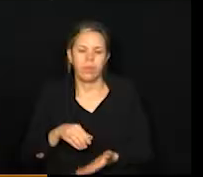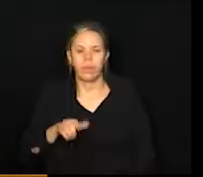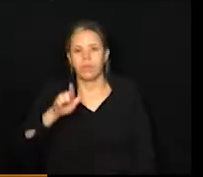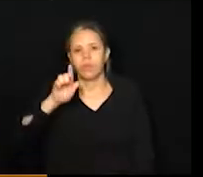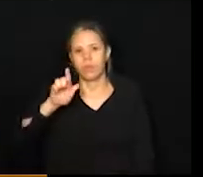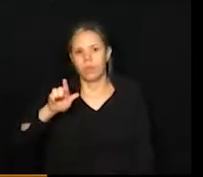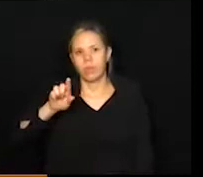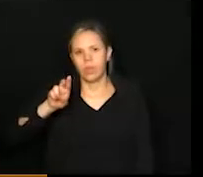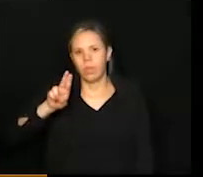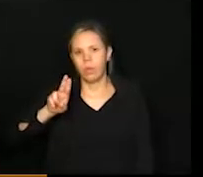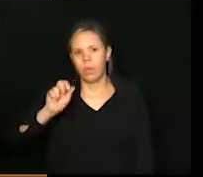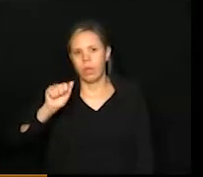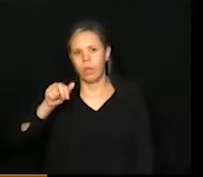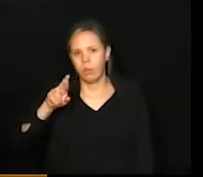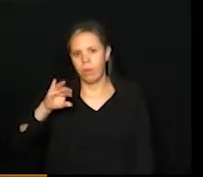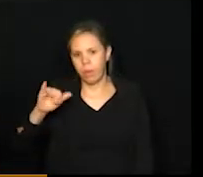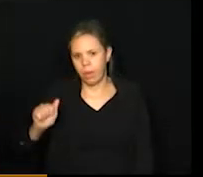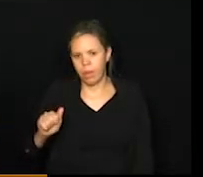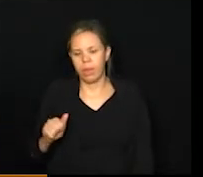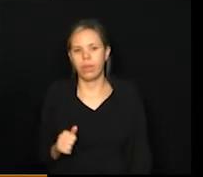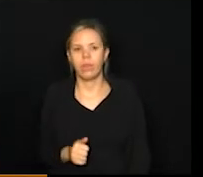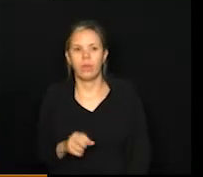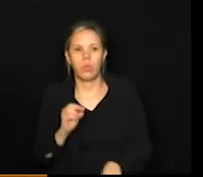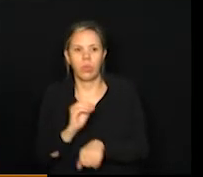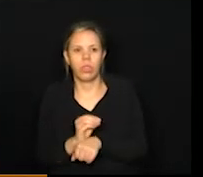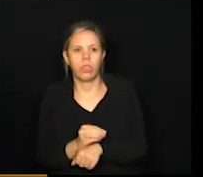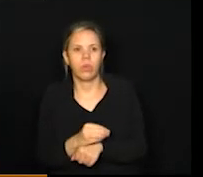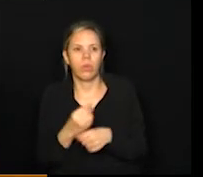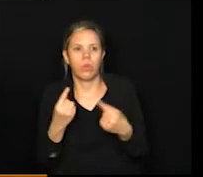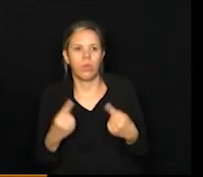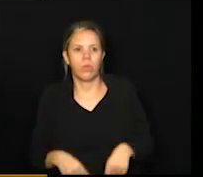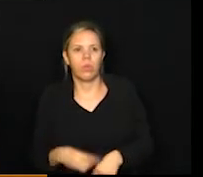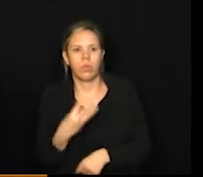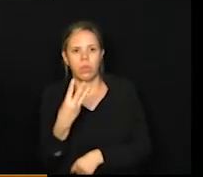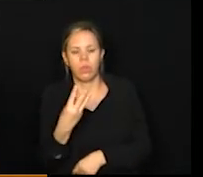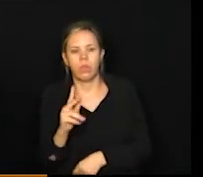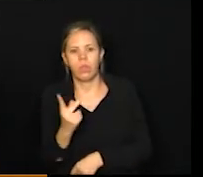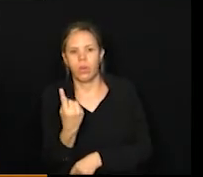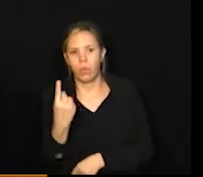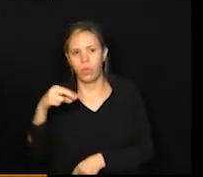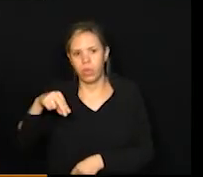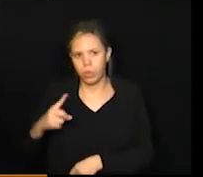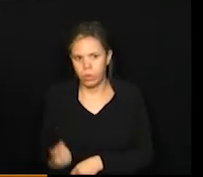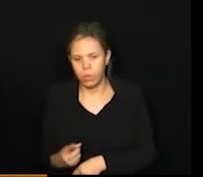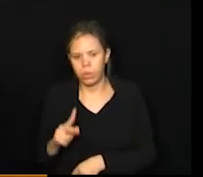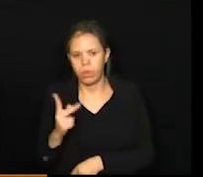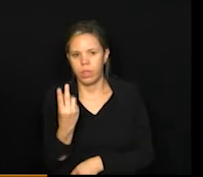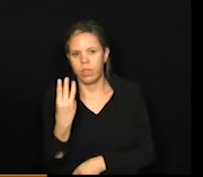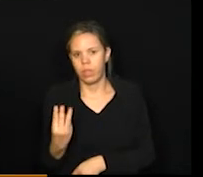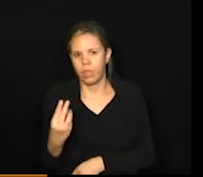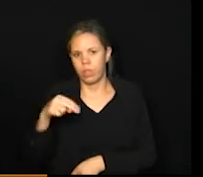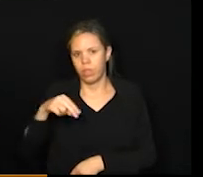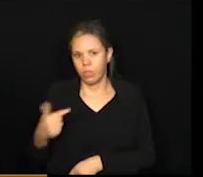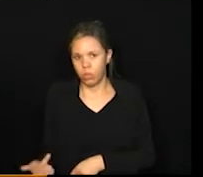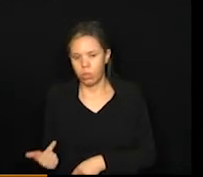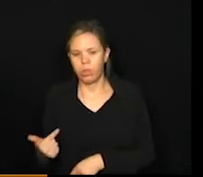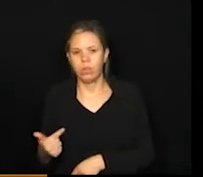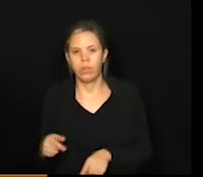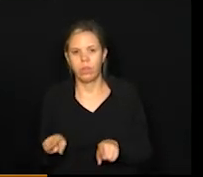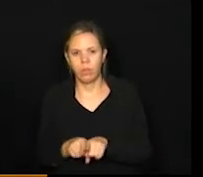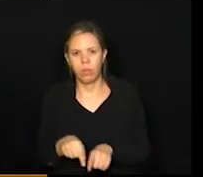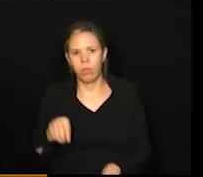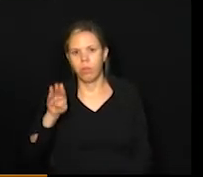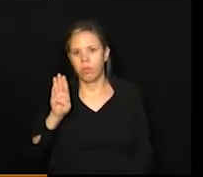proteção contra 3 tipos de vírus, olha, H1N1, H3N2 e o